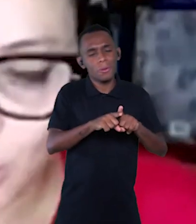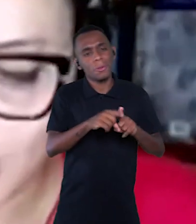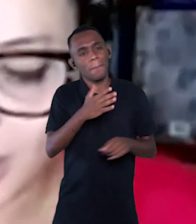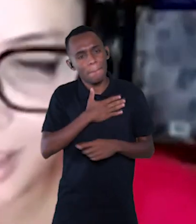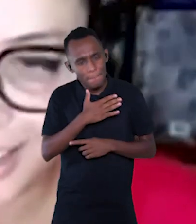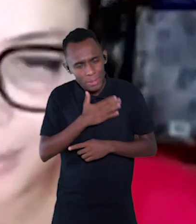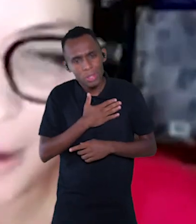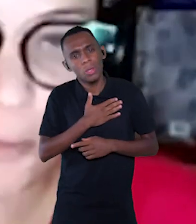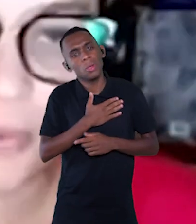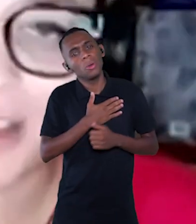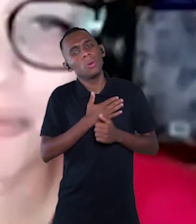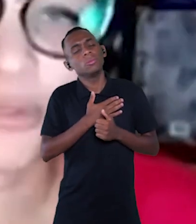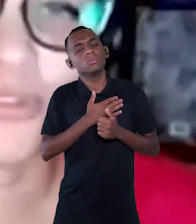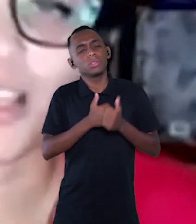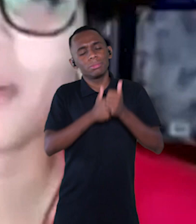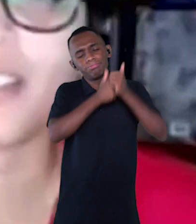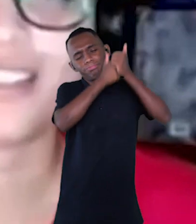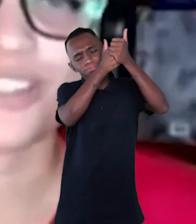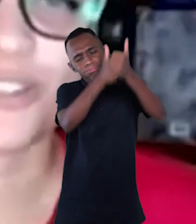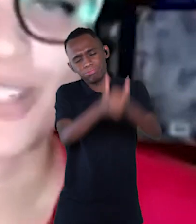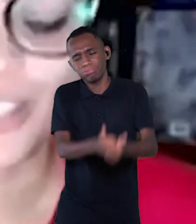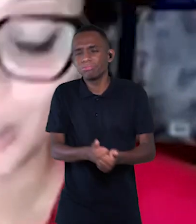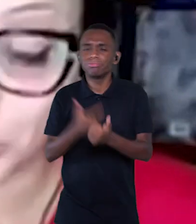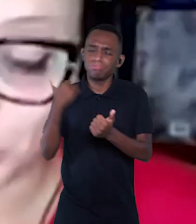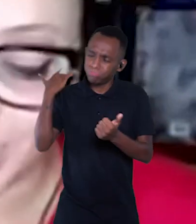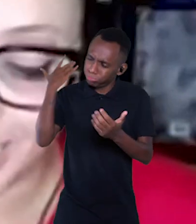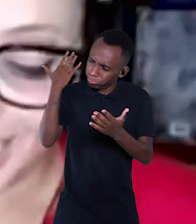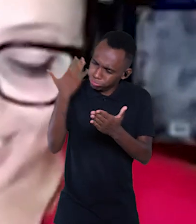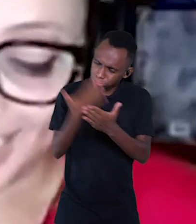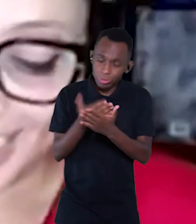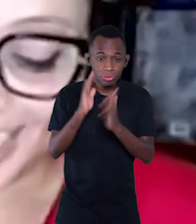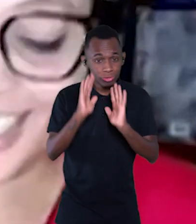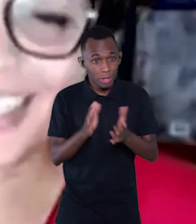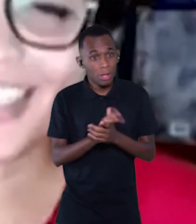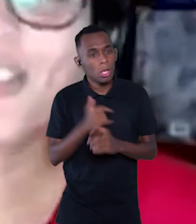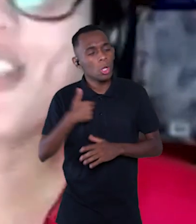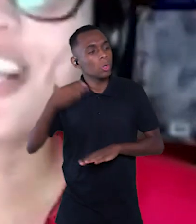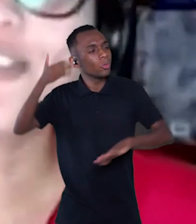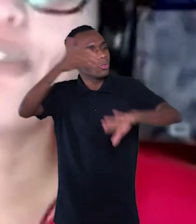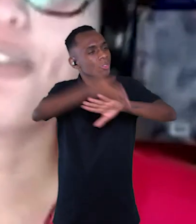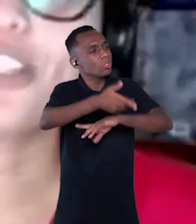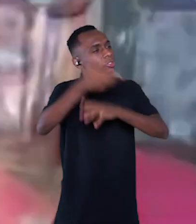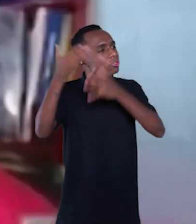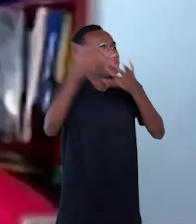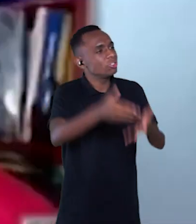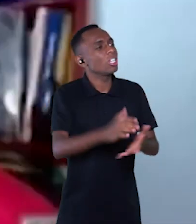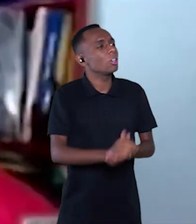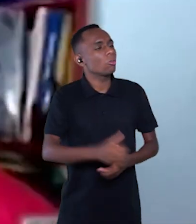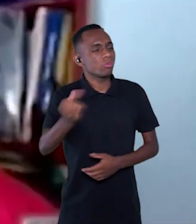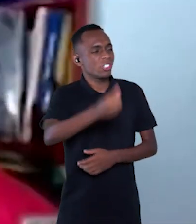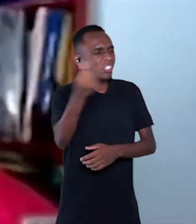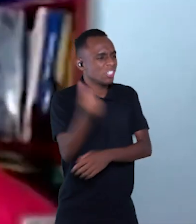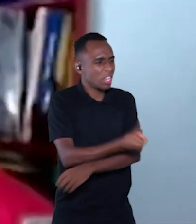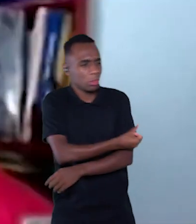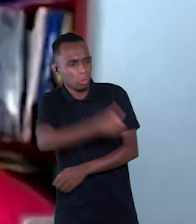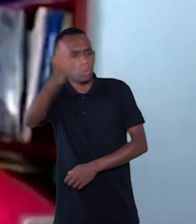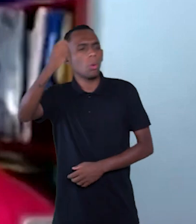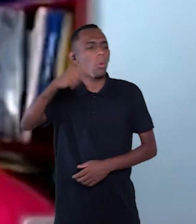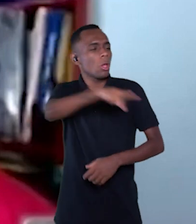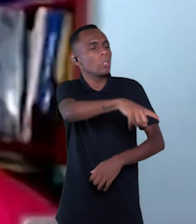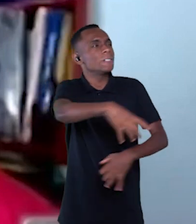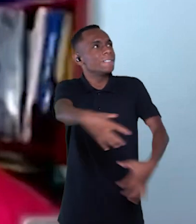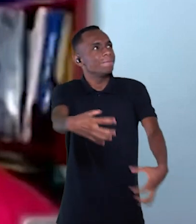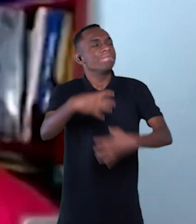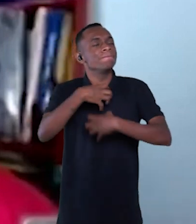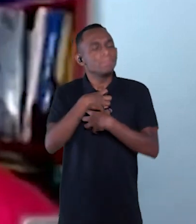o pessoal que me acompanha há muito tempo nessa trajetória de cantora. E ali eu chego e falo, gente, sextou, realmente, porque eu